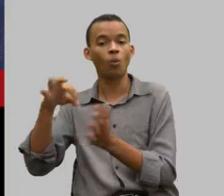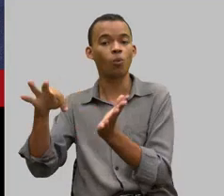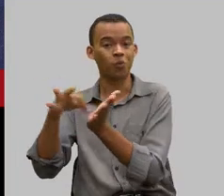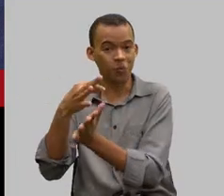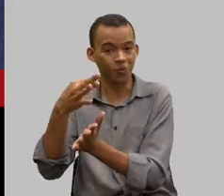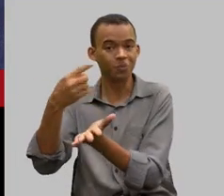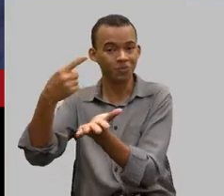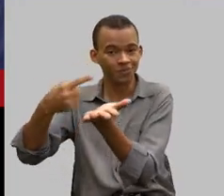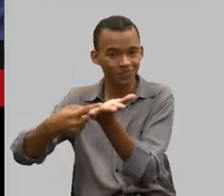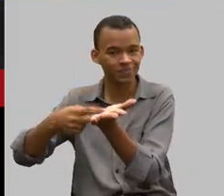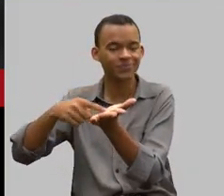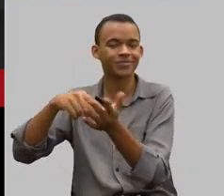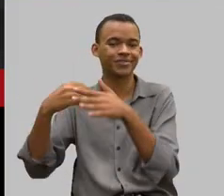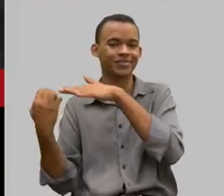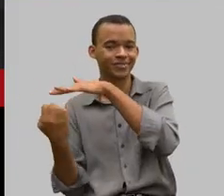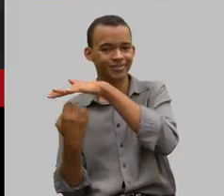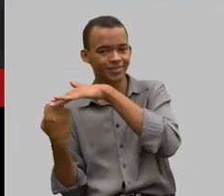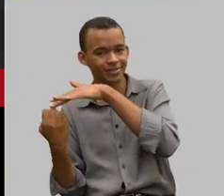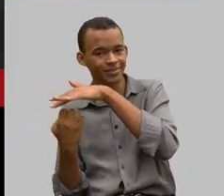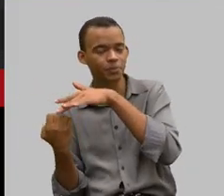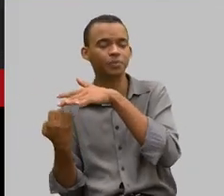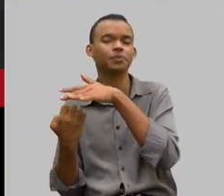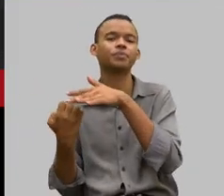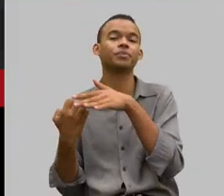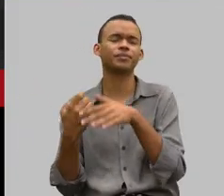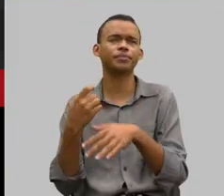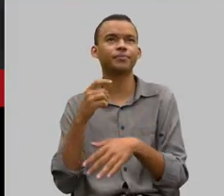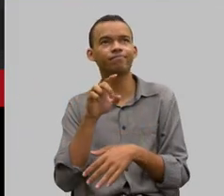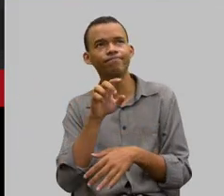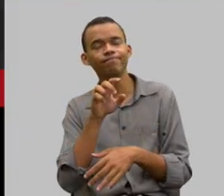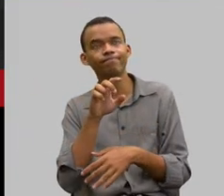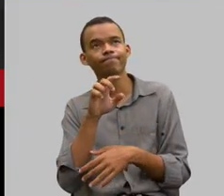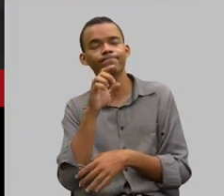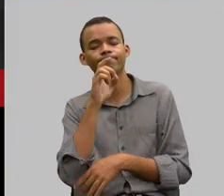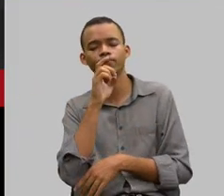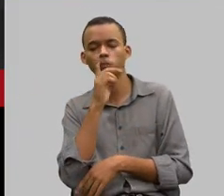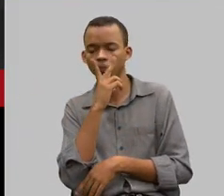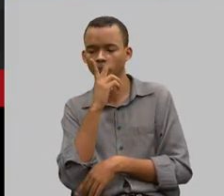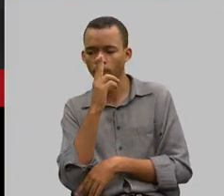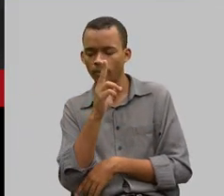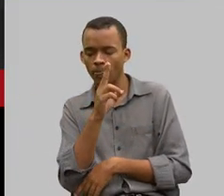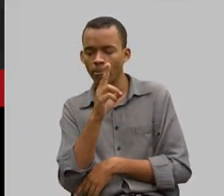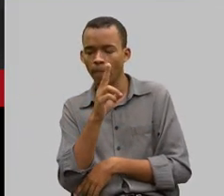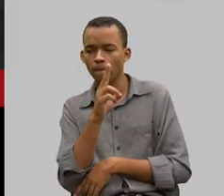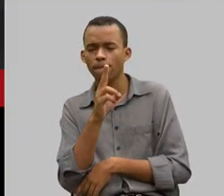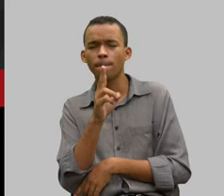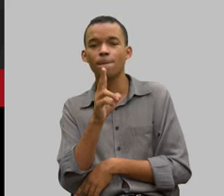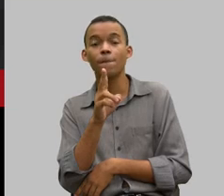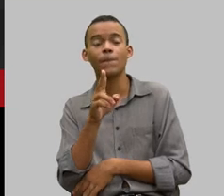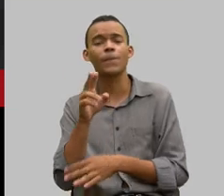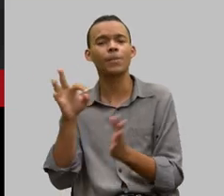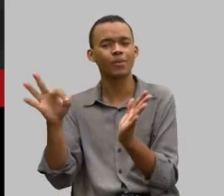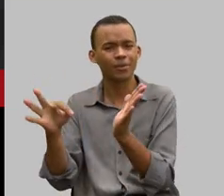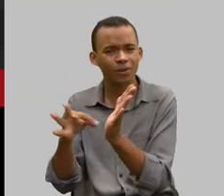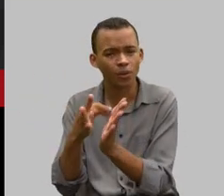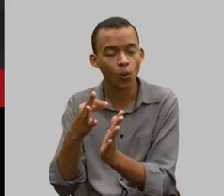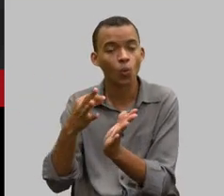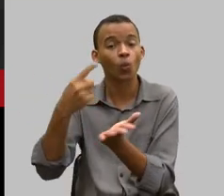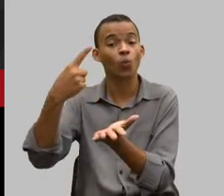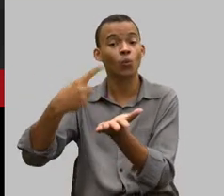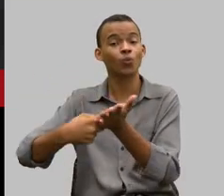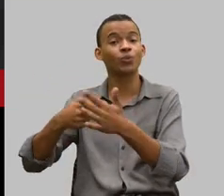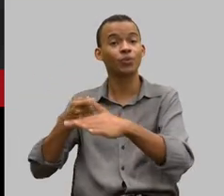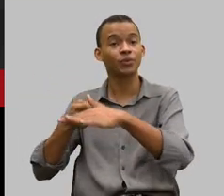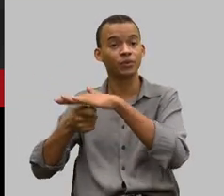compromisso da empresa que se não me falha a memória na época eh assinou um compromisso de investimento de 4